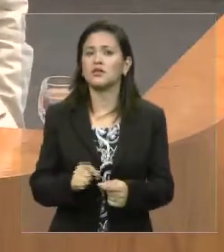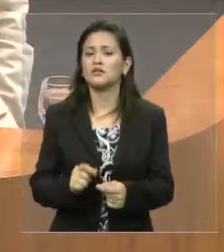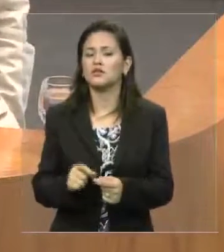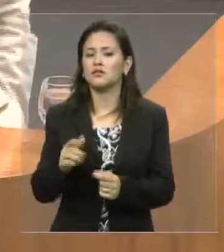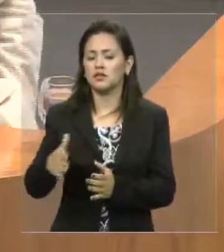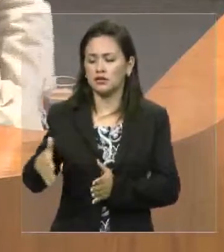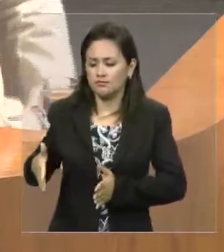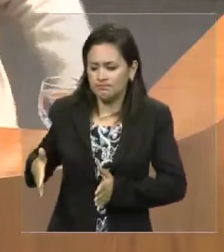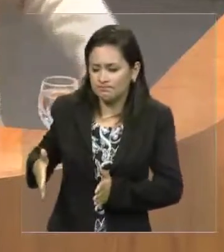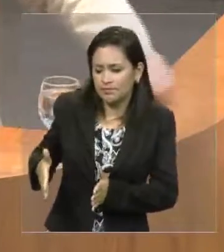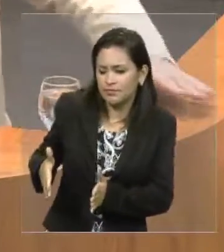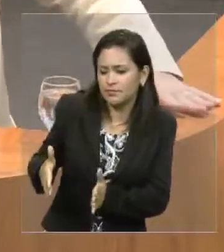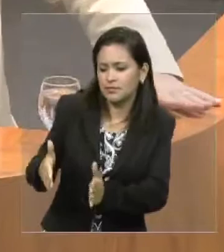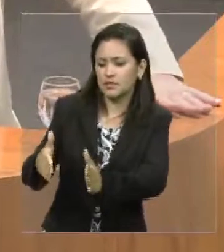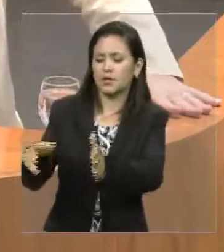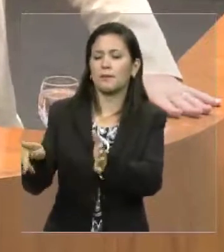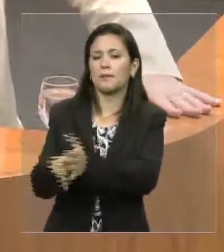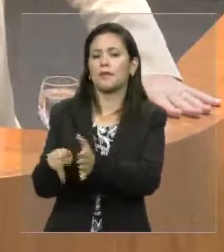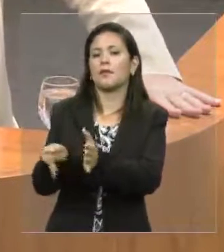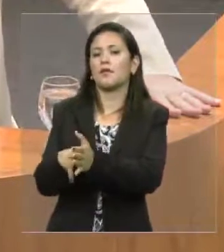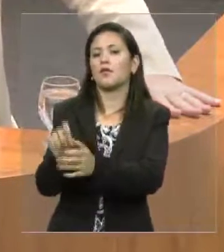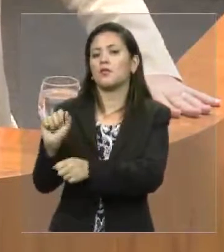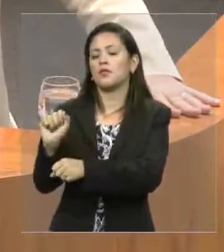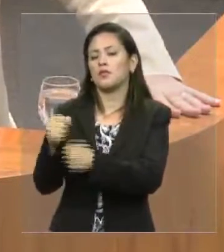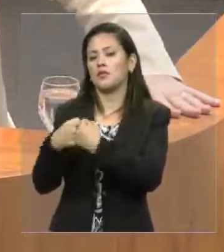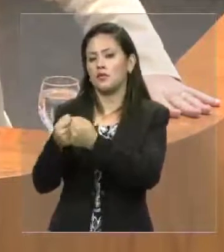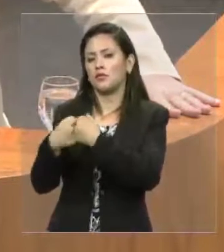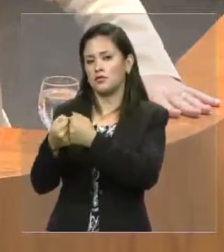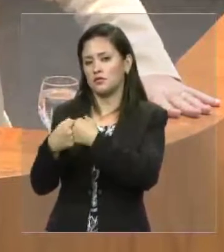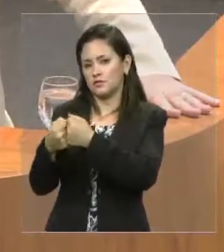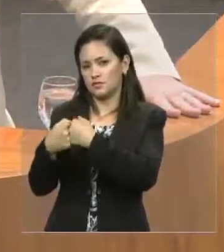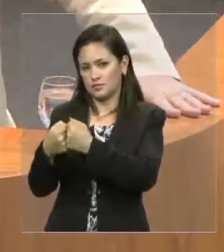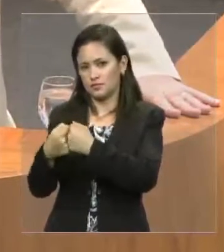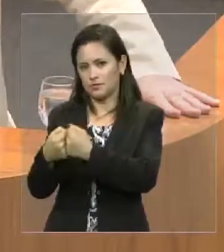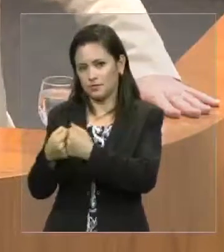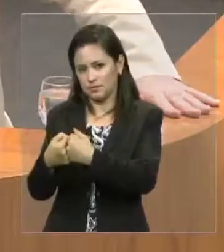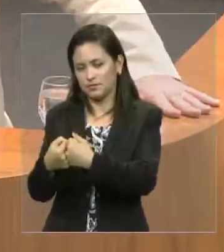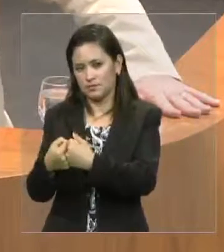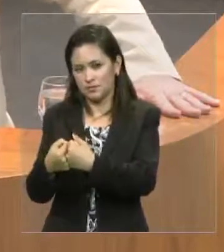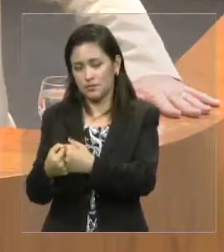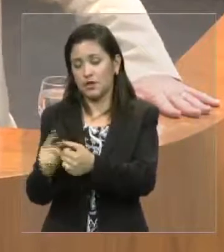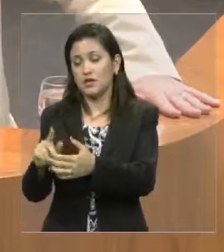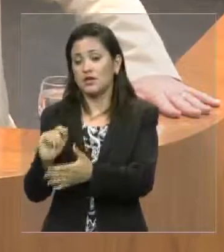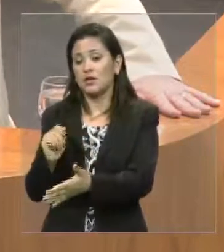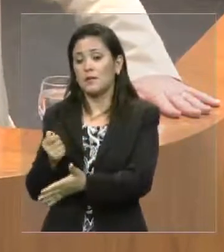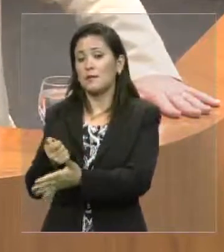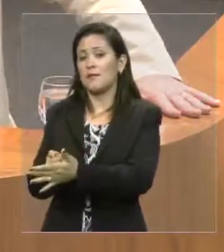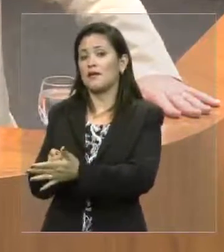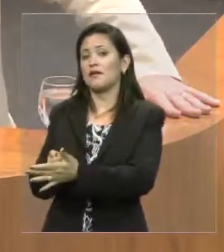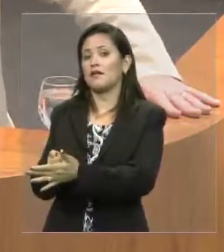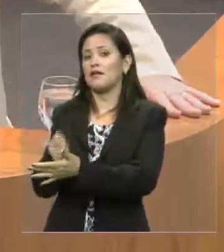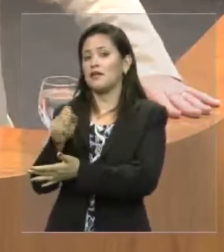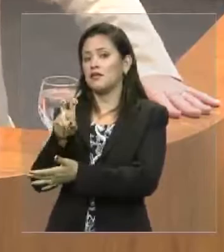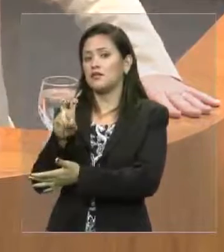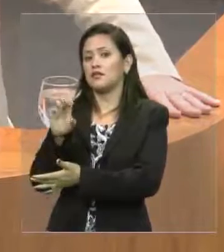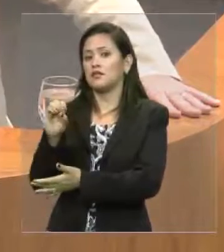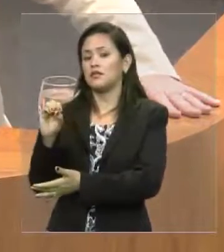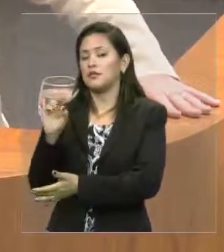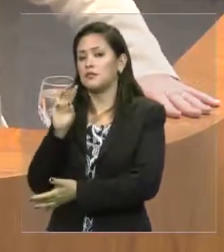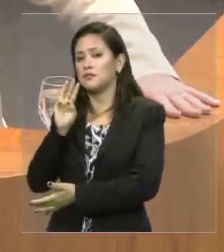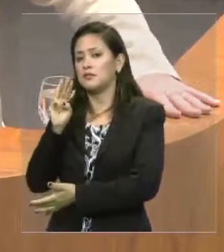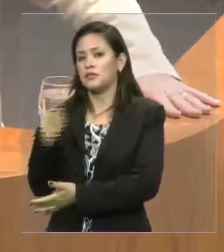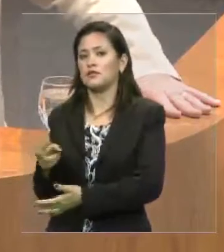que leva só de indenização 500 milhões de reais na crise que se atravessa, fica no